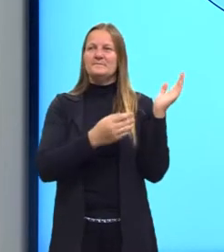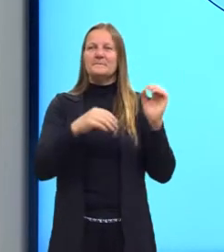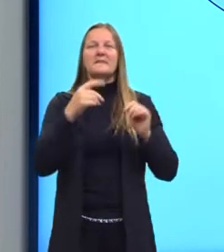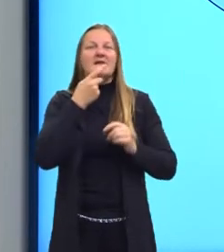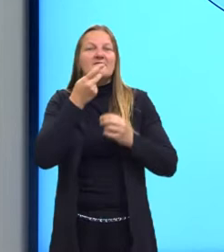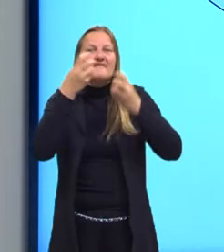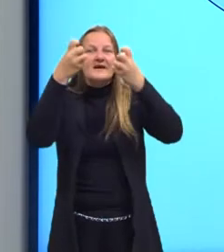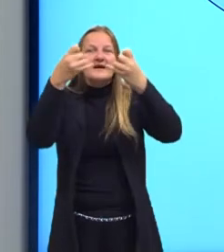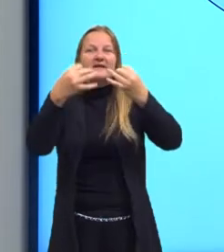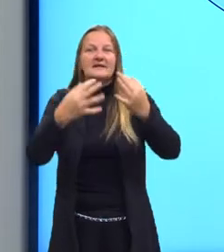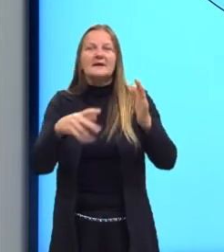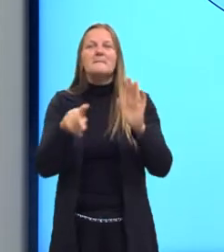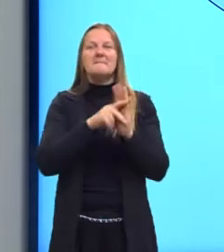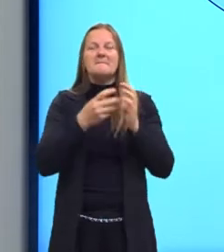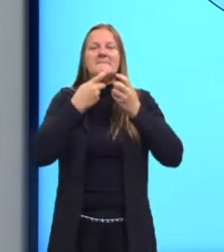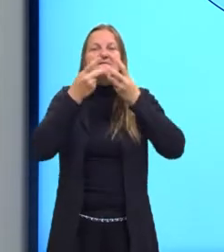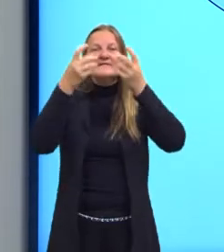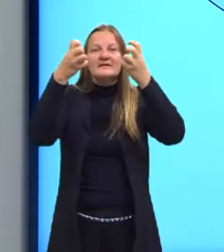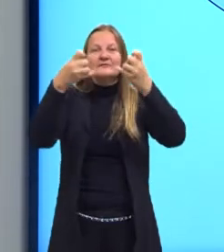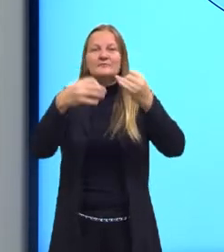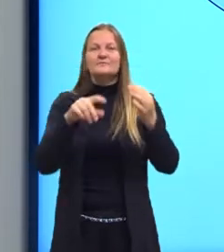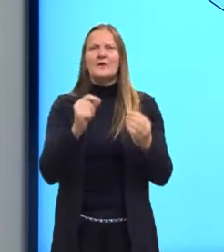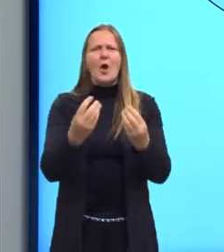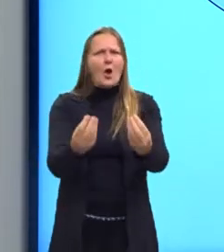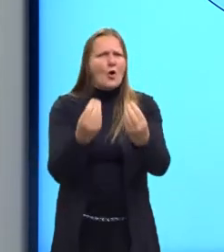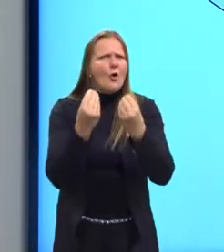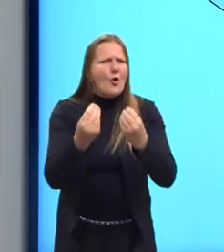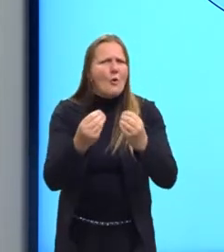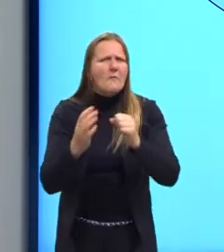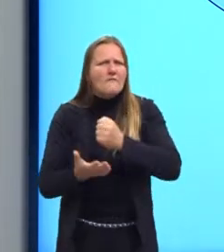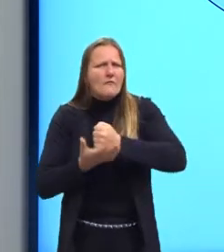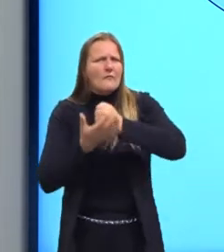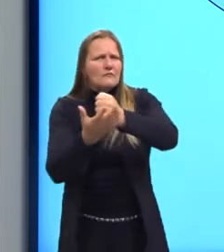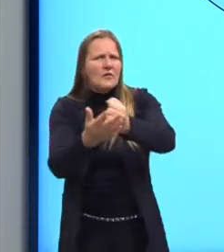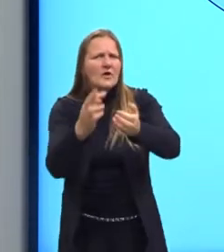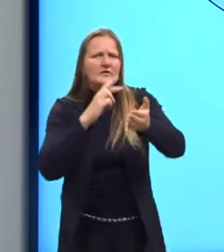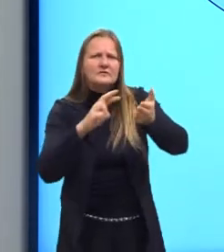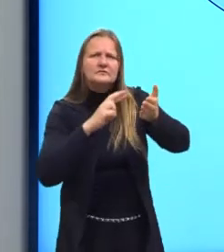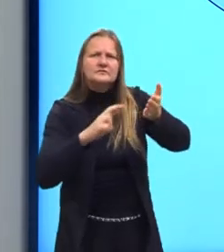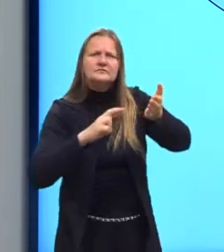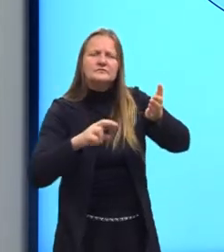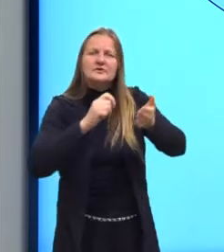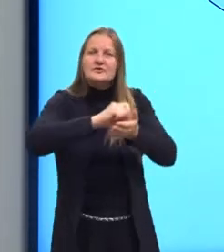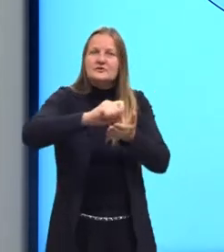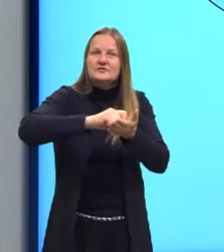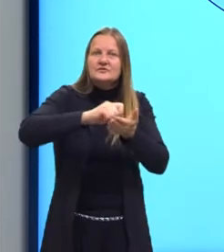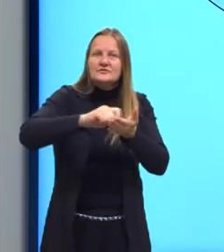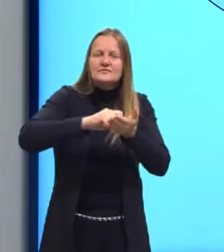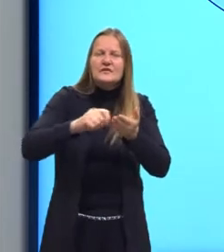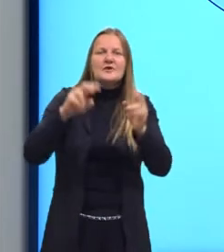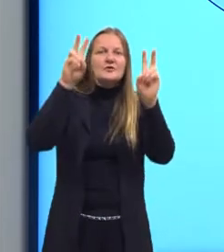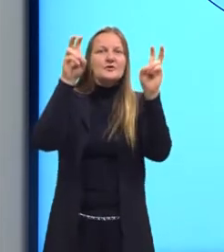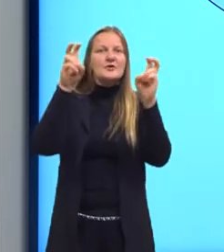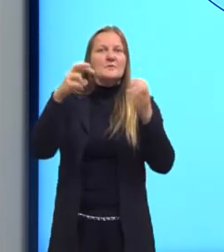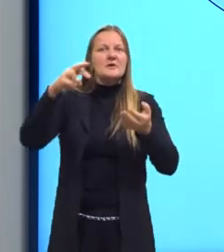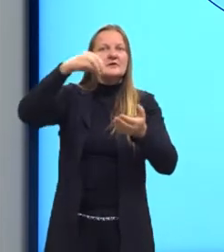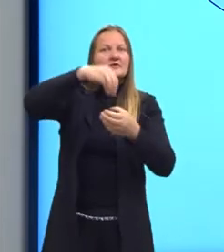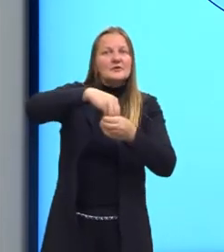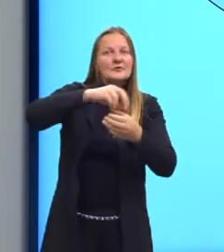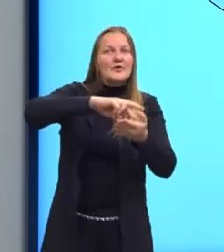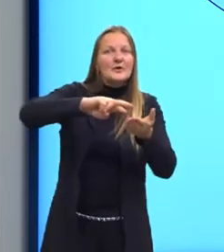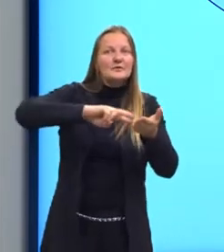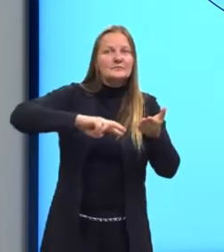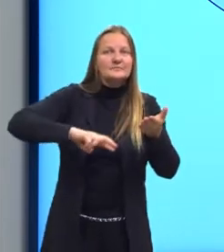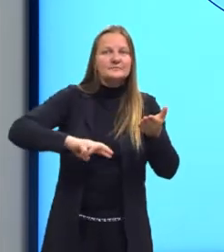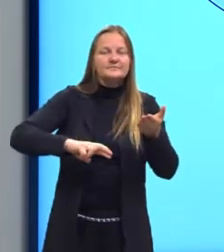uma fala do próprio esqueleto dizendo como eu vou te ajudar a escrever sobre qualquer tema na redação